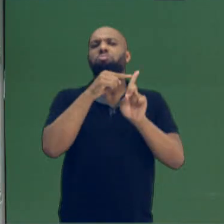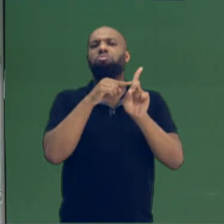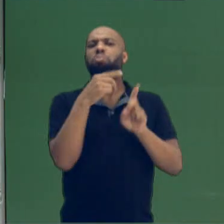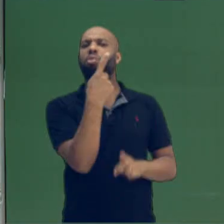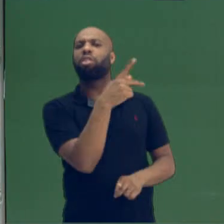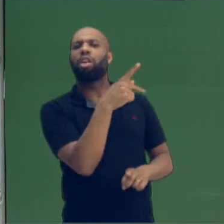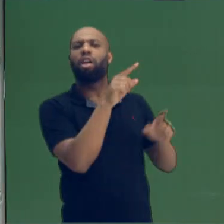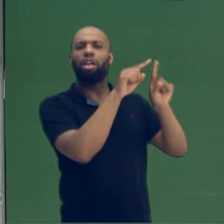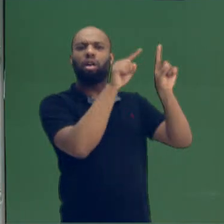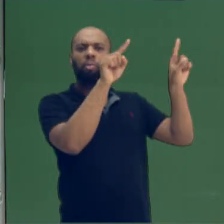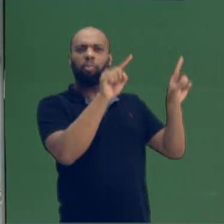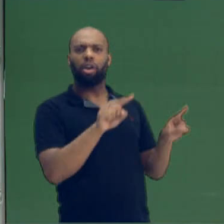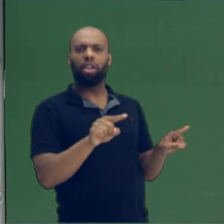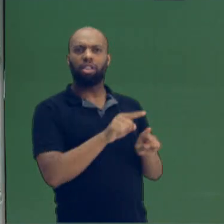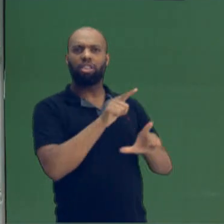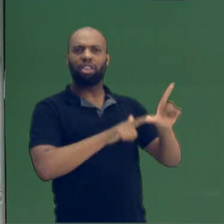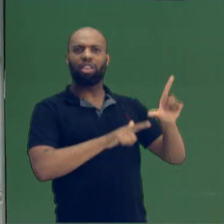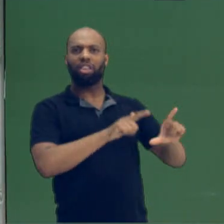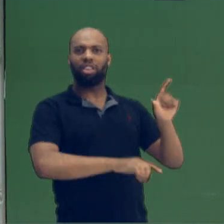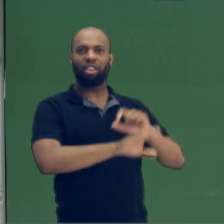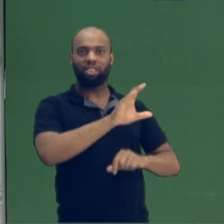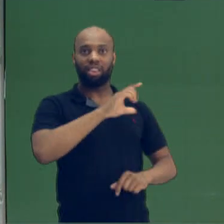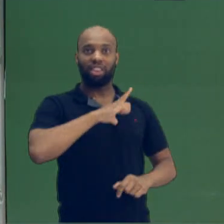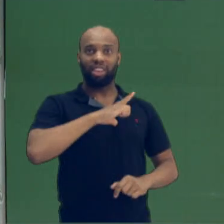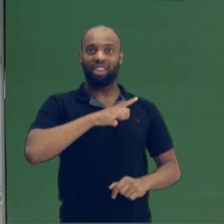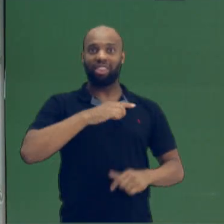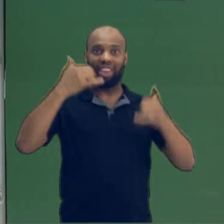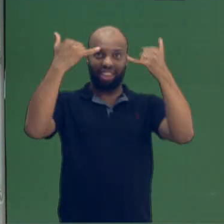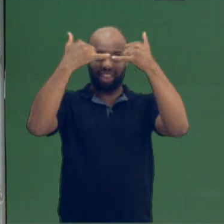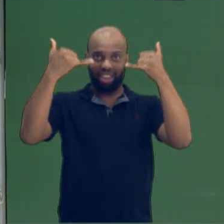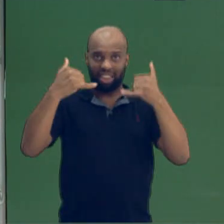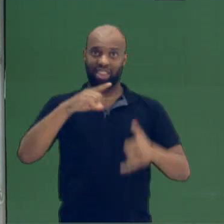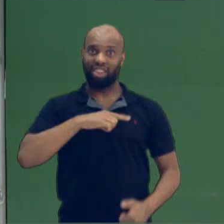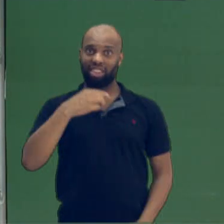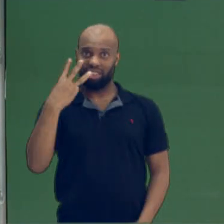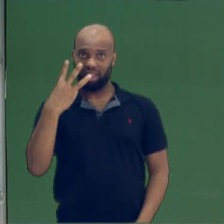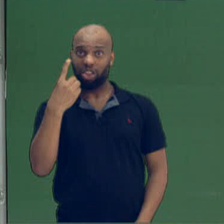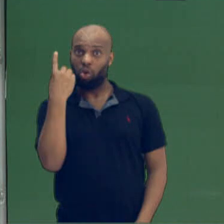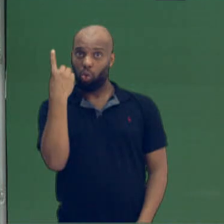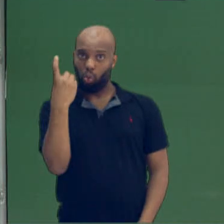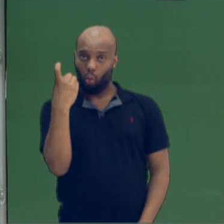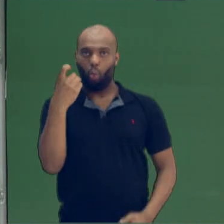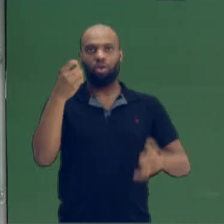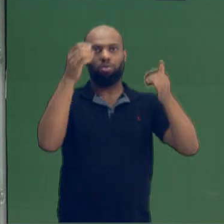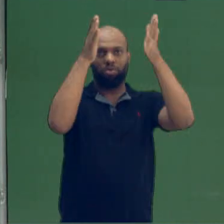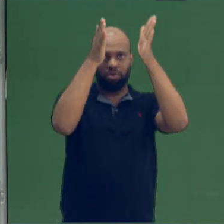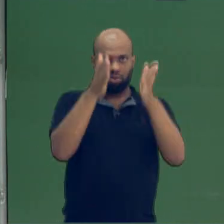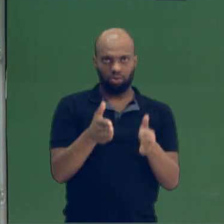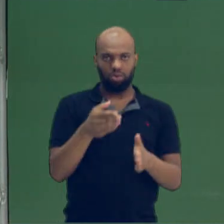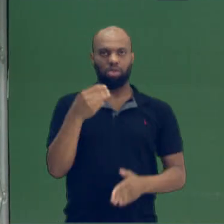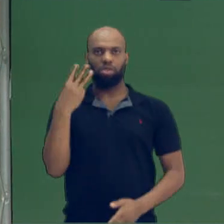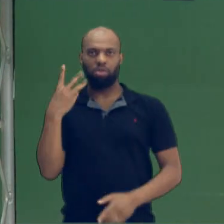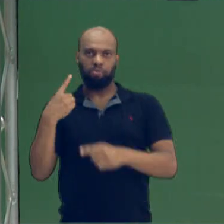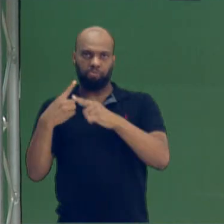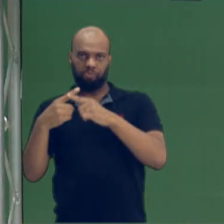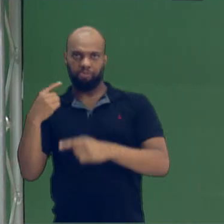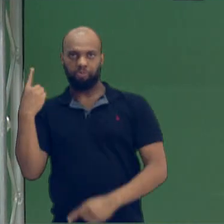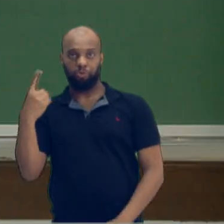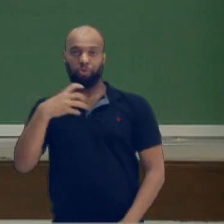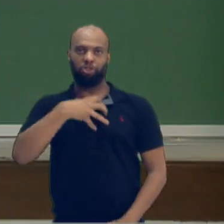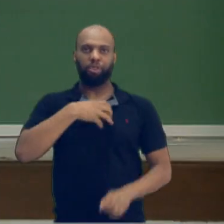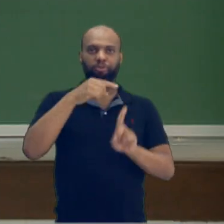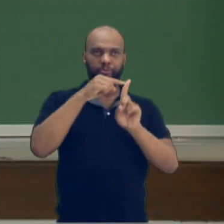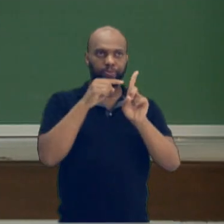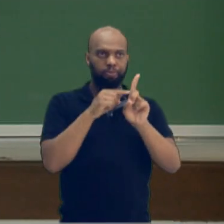matriz? Ela tem 3 linhas e uma coluna. Então, ela seria uma matriz 3 por 1. Então, quem são os